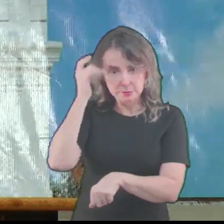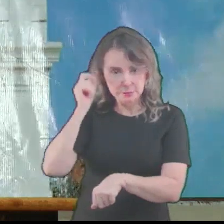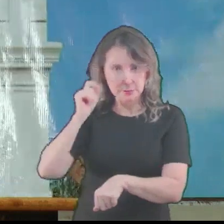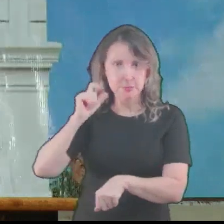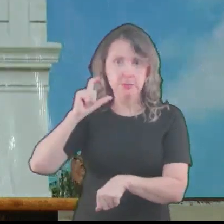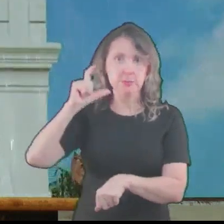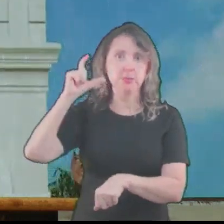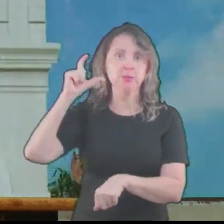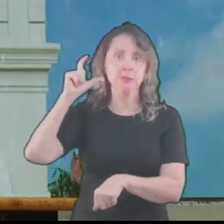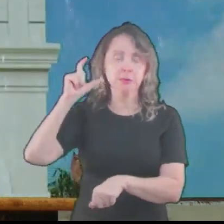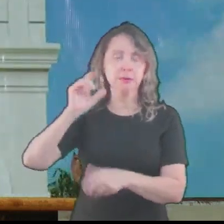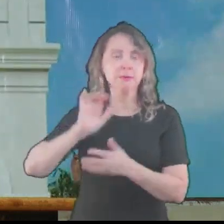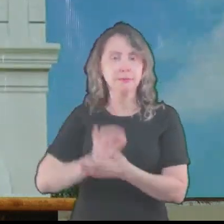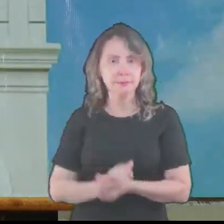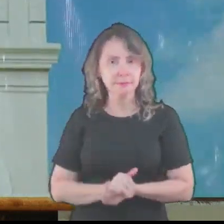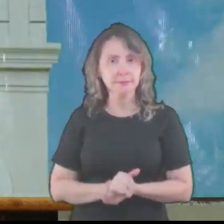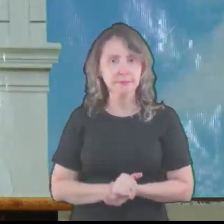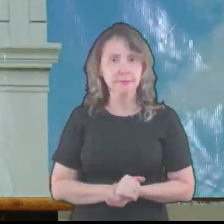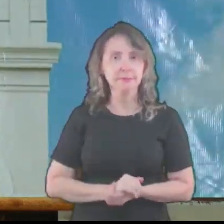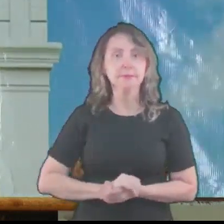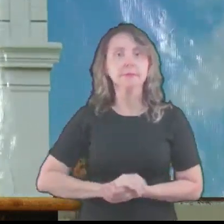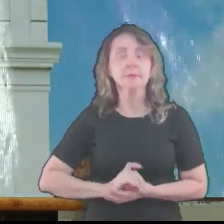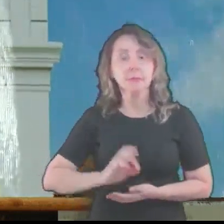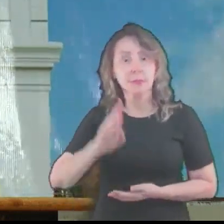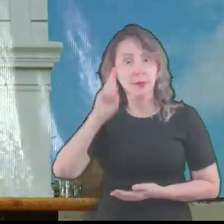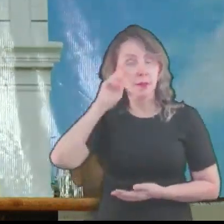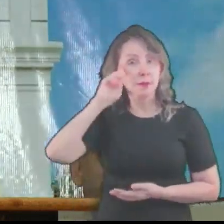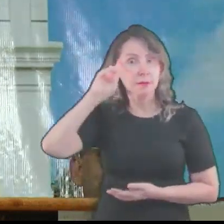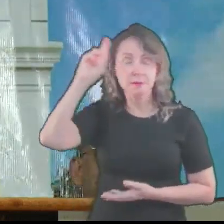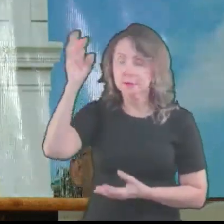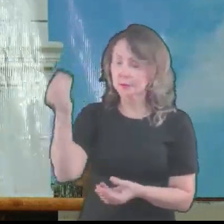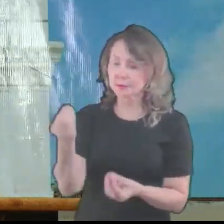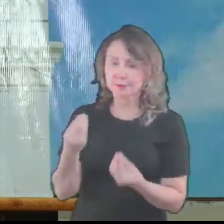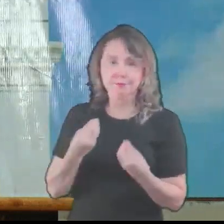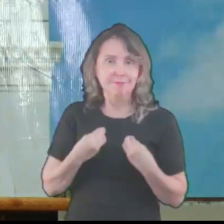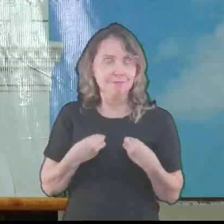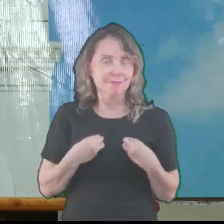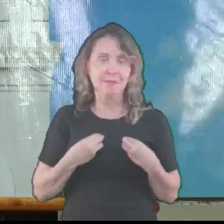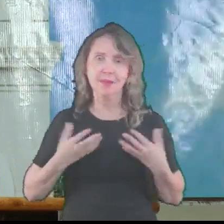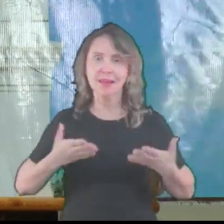Isso nos dá uma alegria muito profunda.